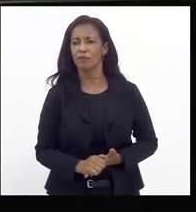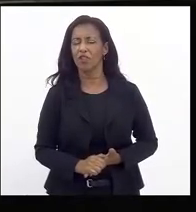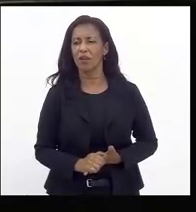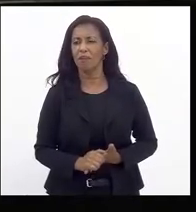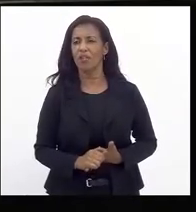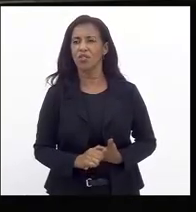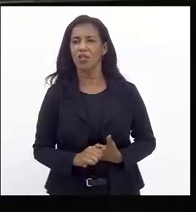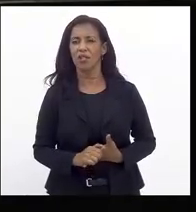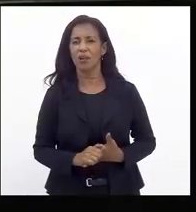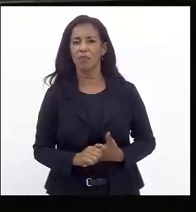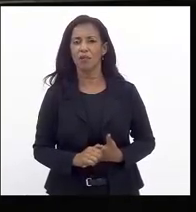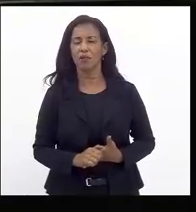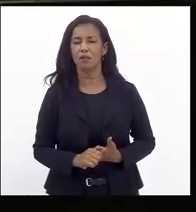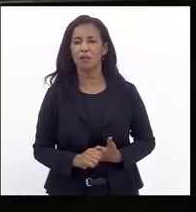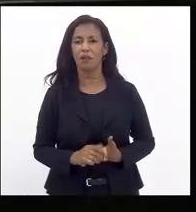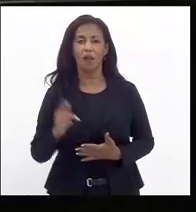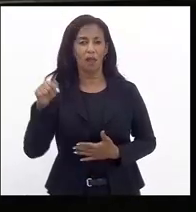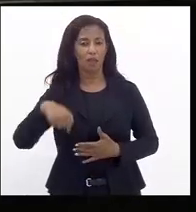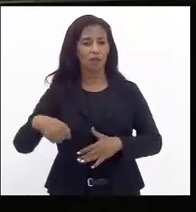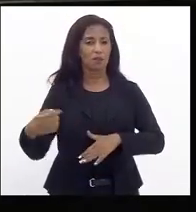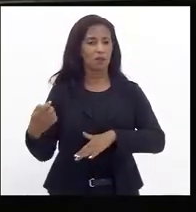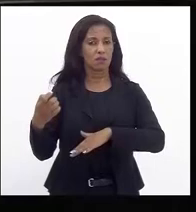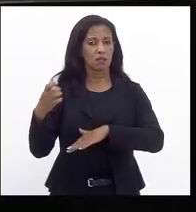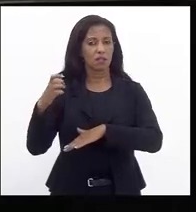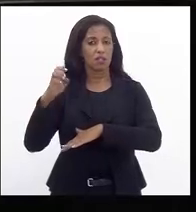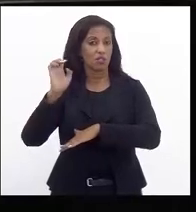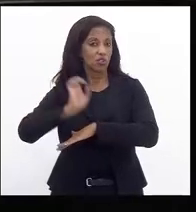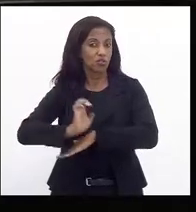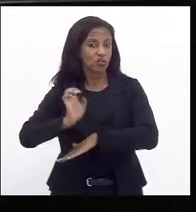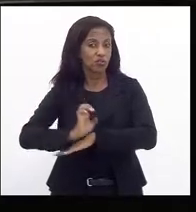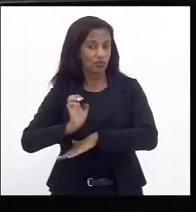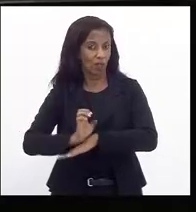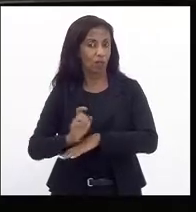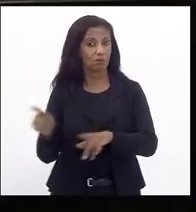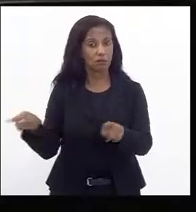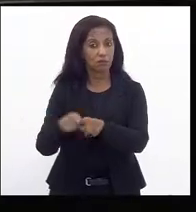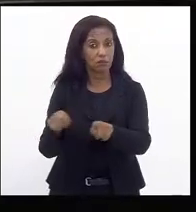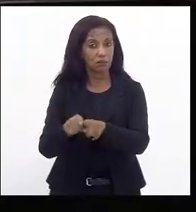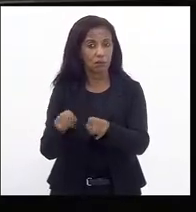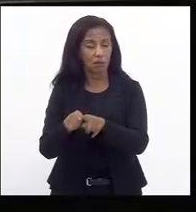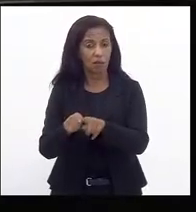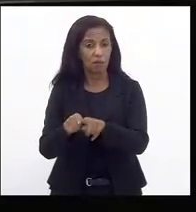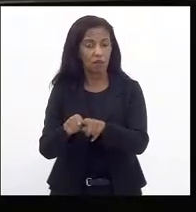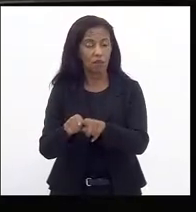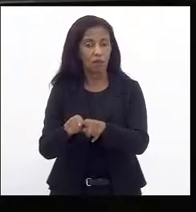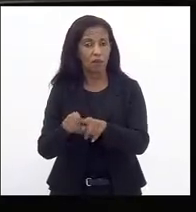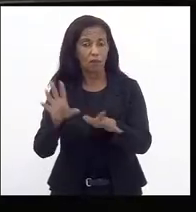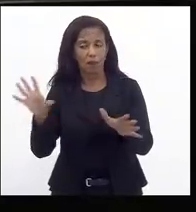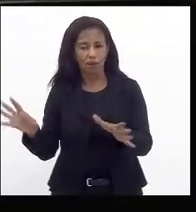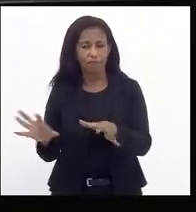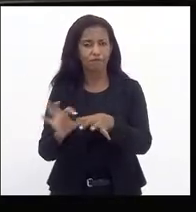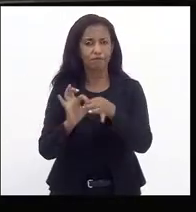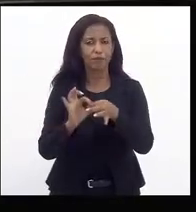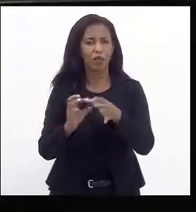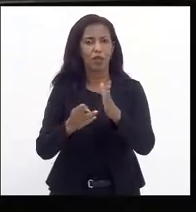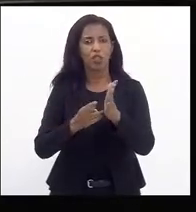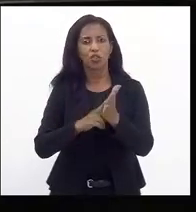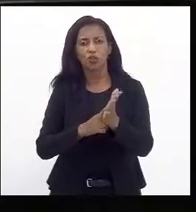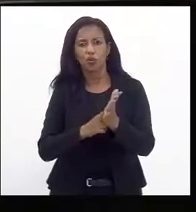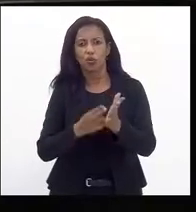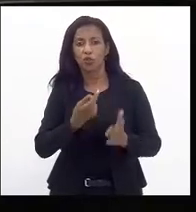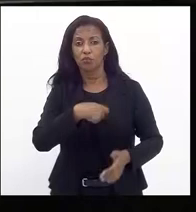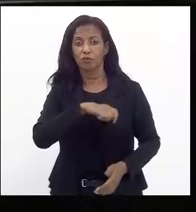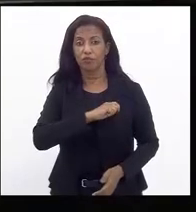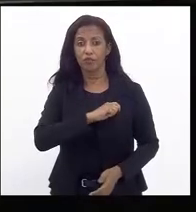feitas a esse estado a reboque da implementação do regime de recuperação